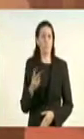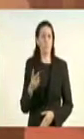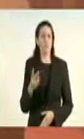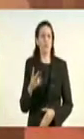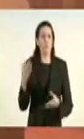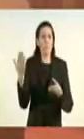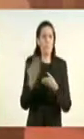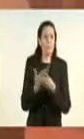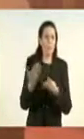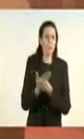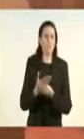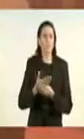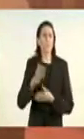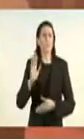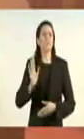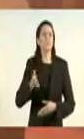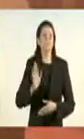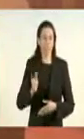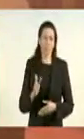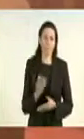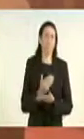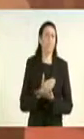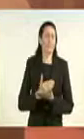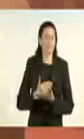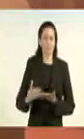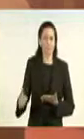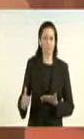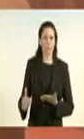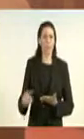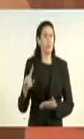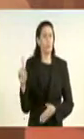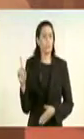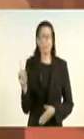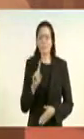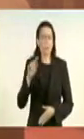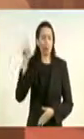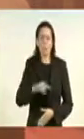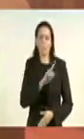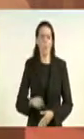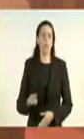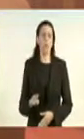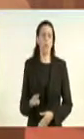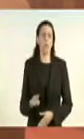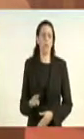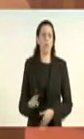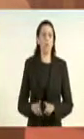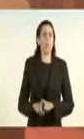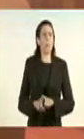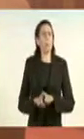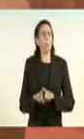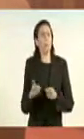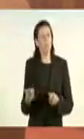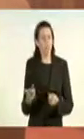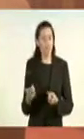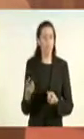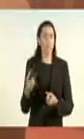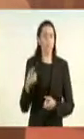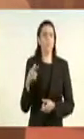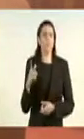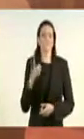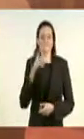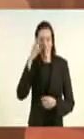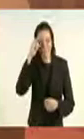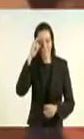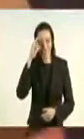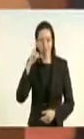a continuidade dos serviços do governo do Estado, que foi uma consulta formal que será feita pelo presidente